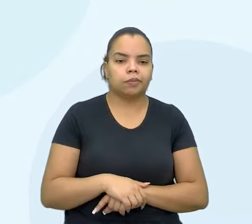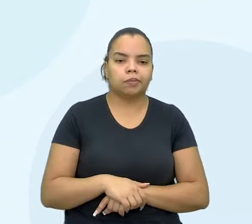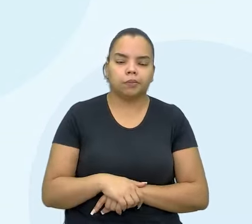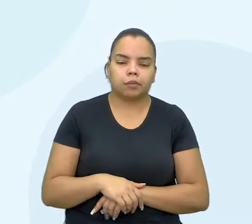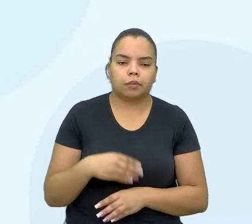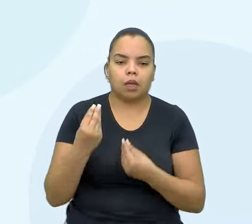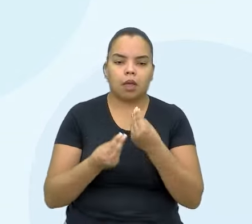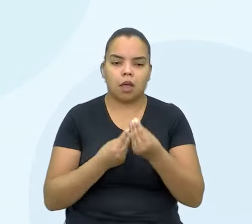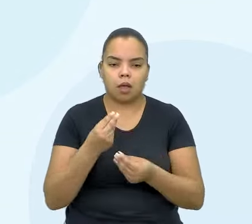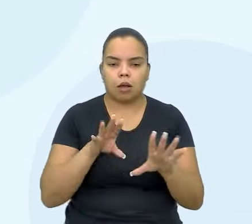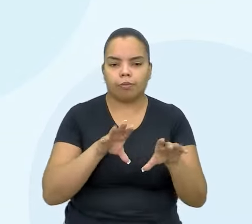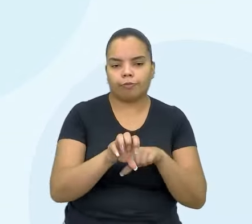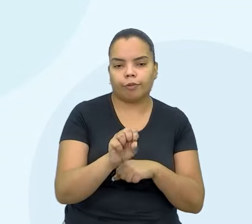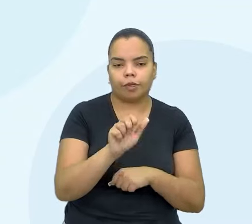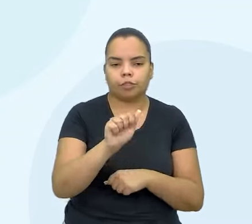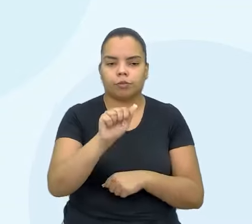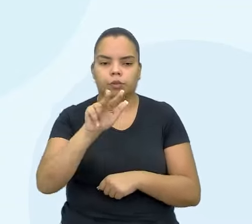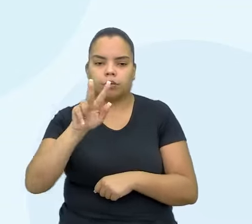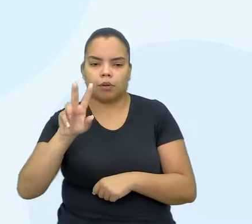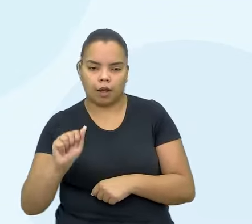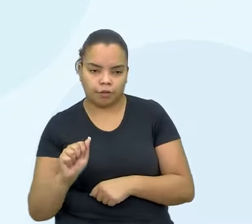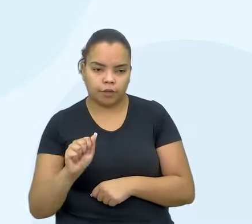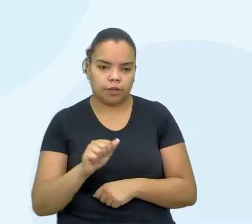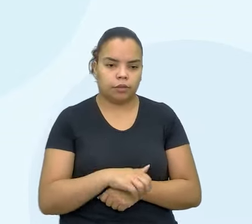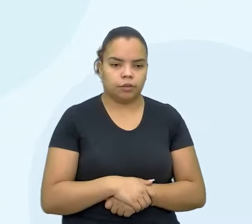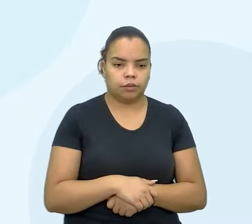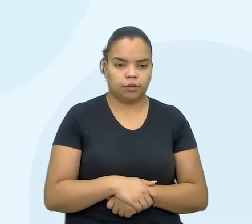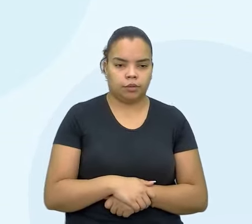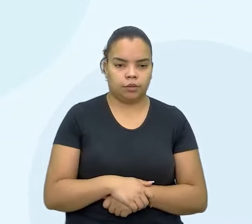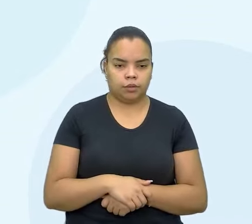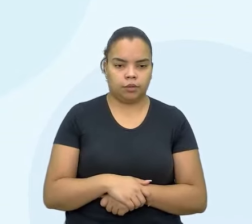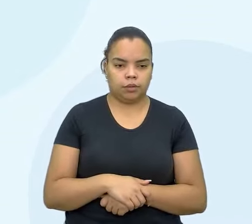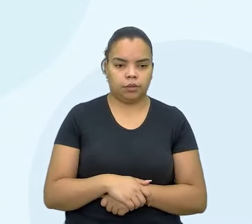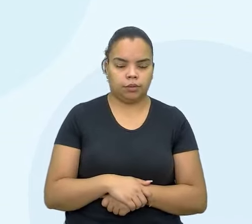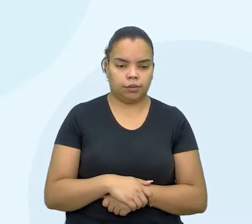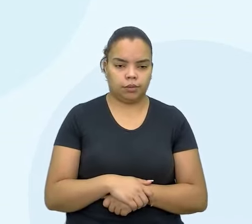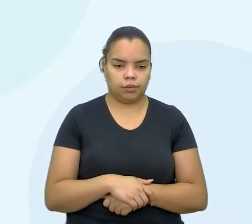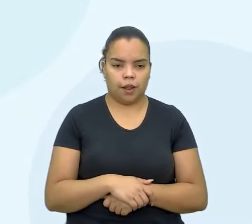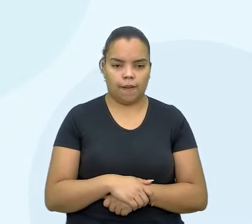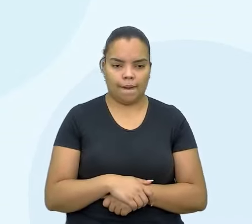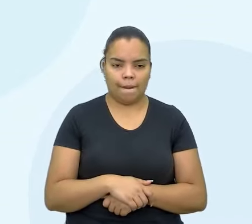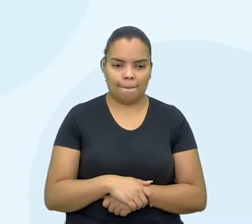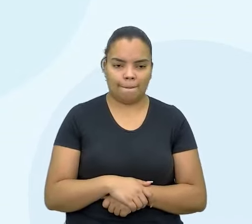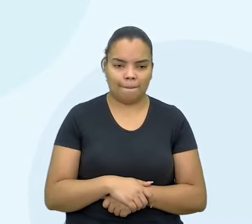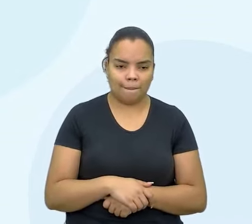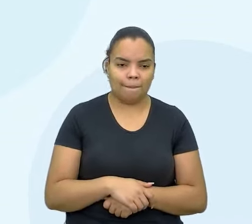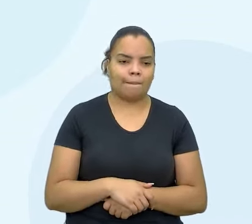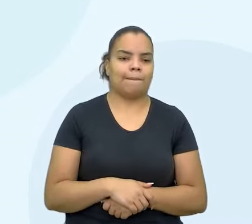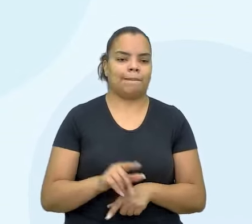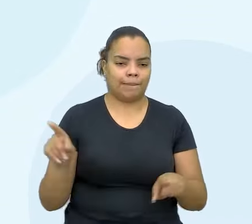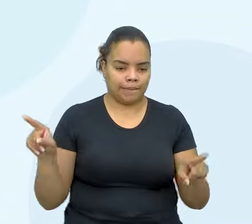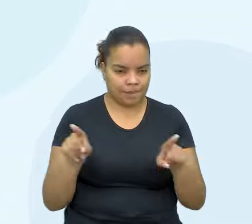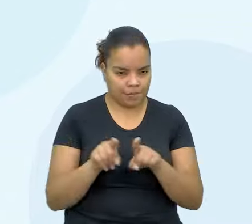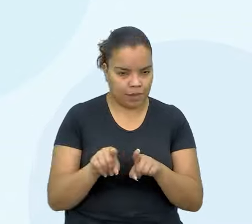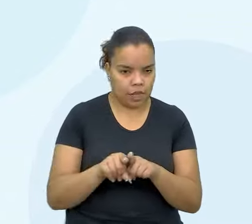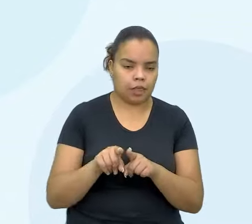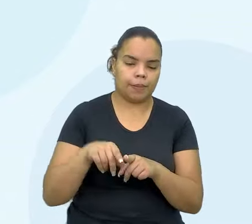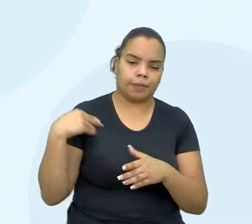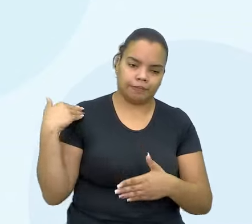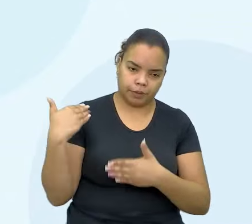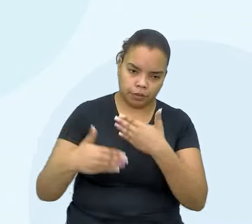estamos finalizando hoje. Nós vamos fazer esse percurso formativo pelo AVA, né? Muito